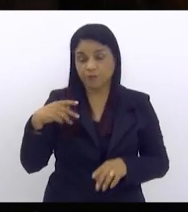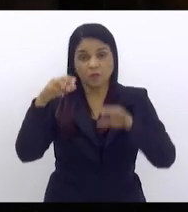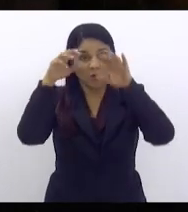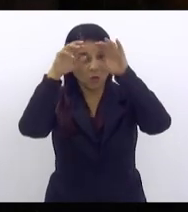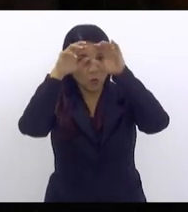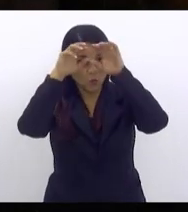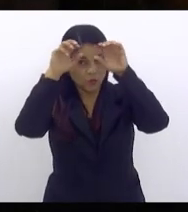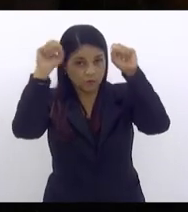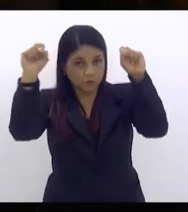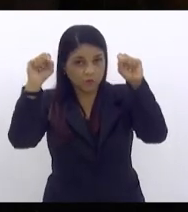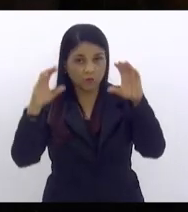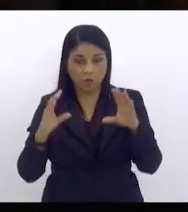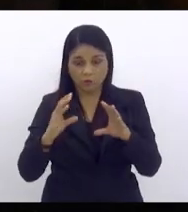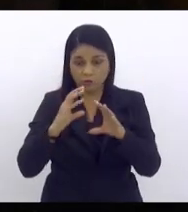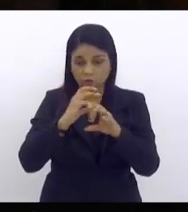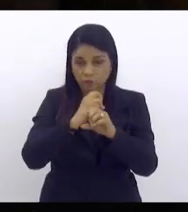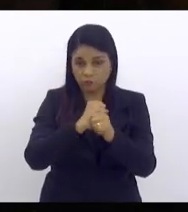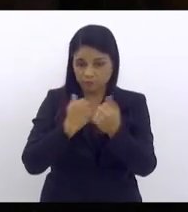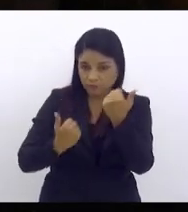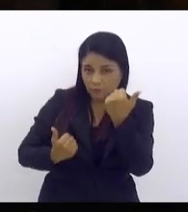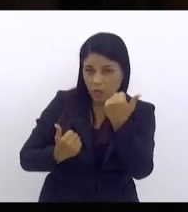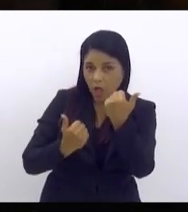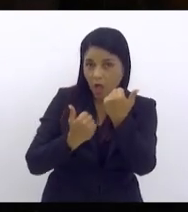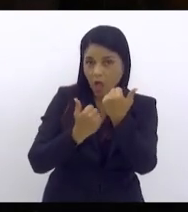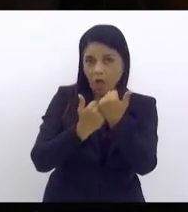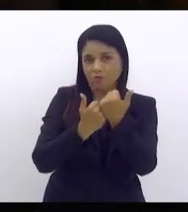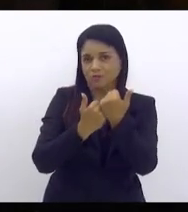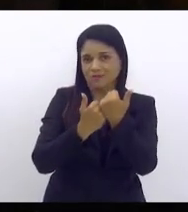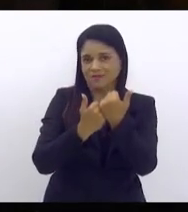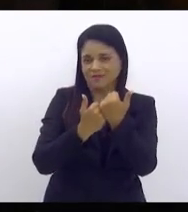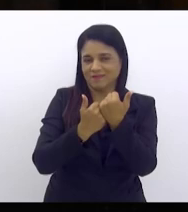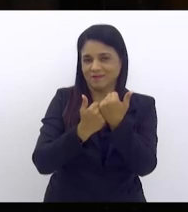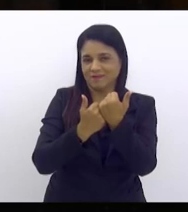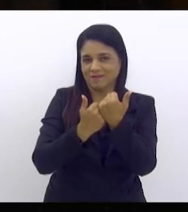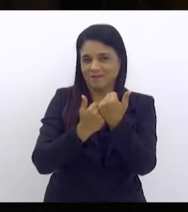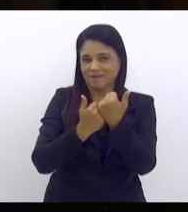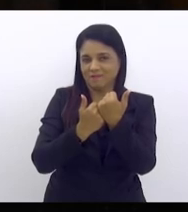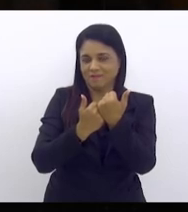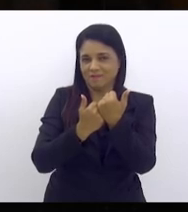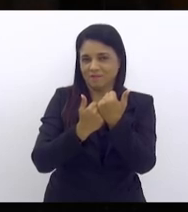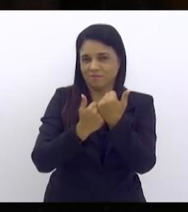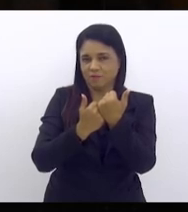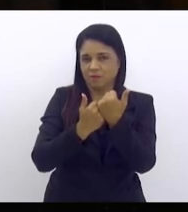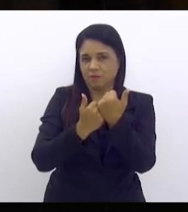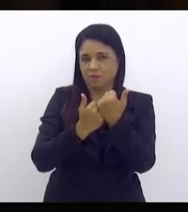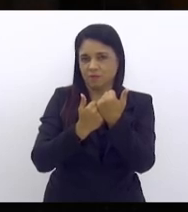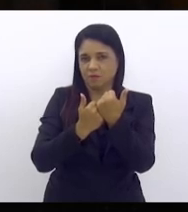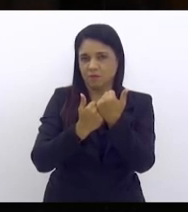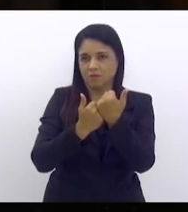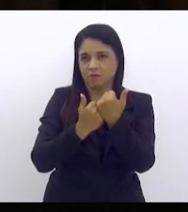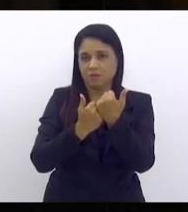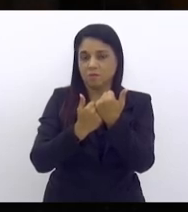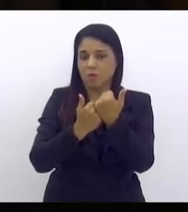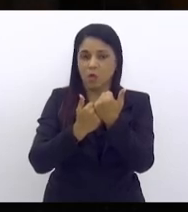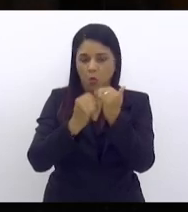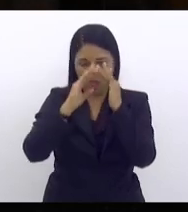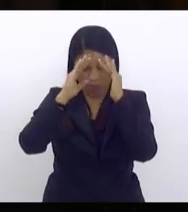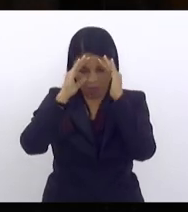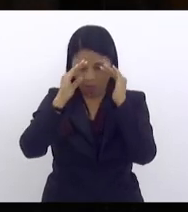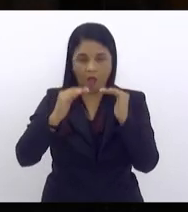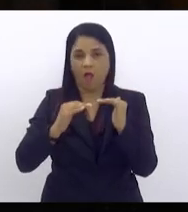Contas auxilia, mas não é subordinado ao Parlamento a fazer